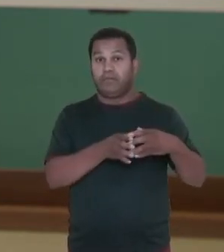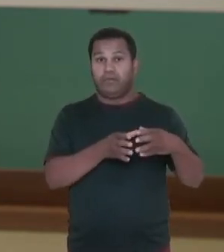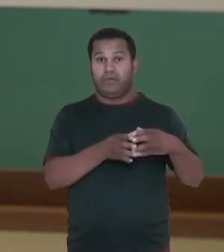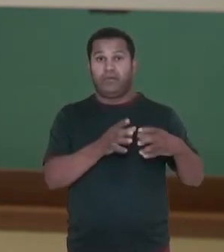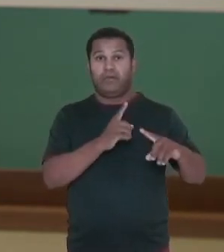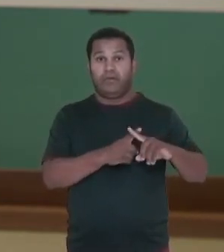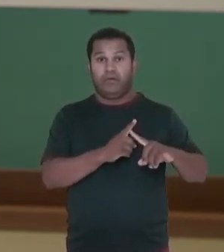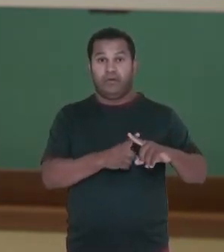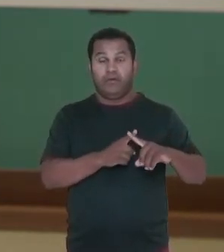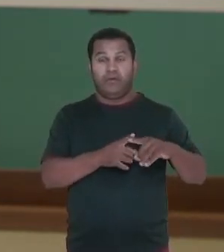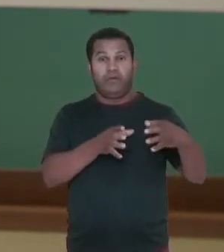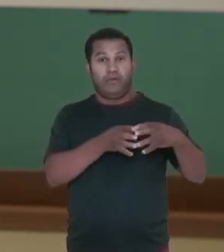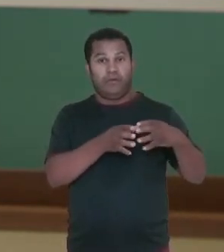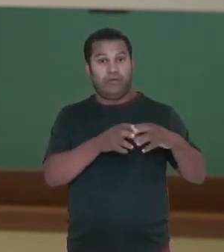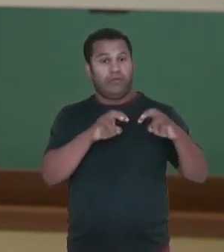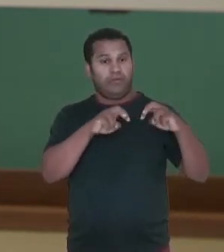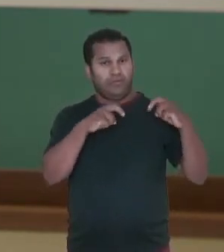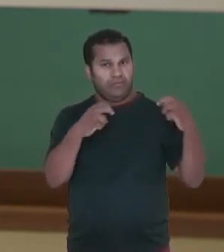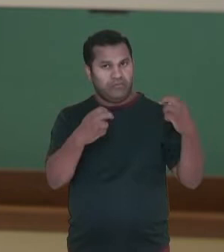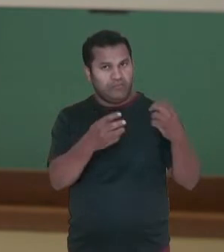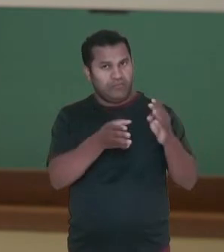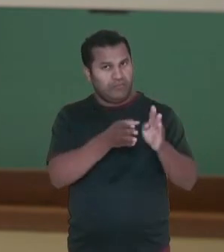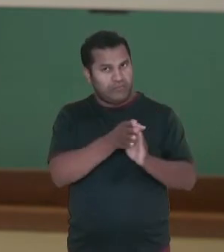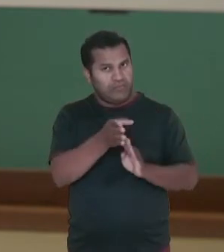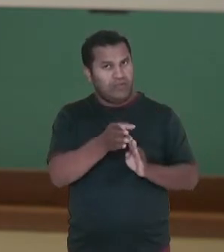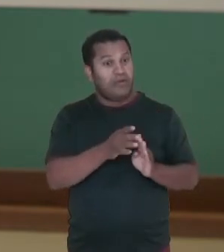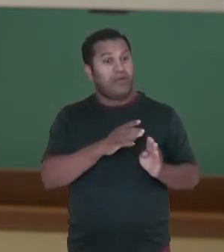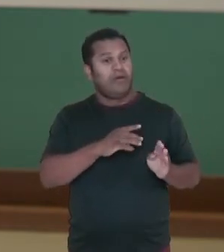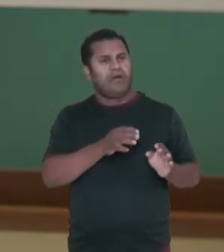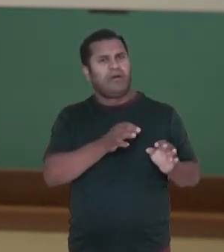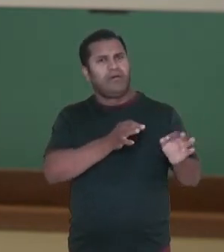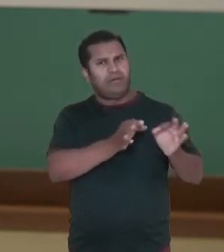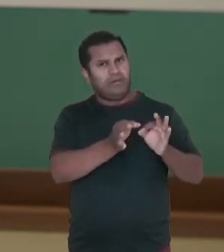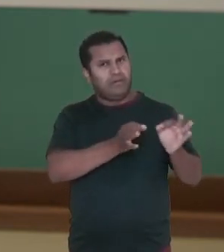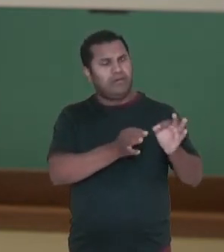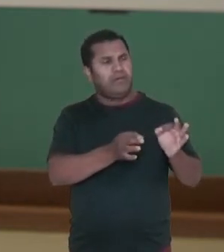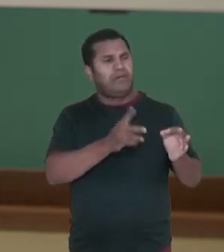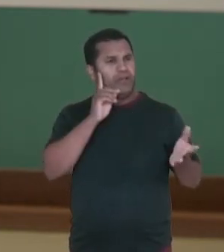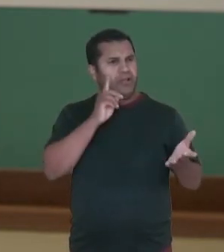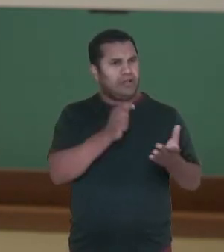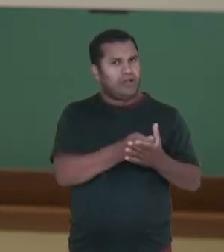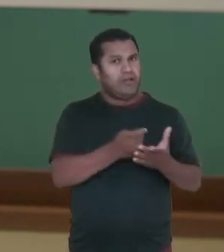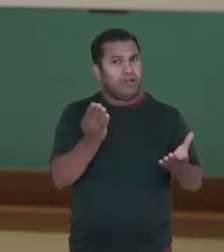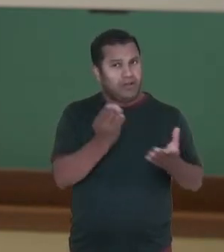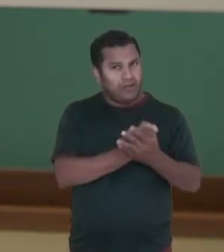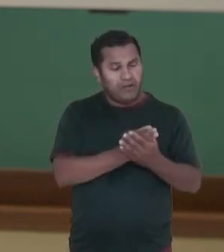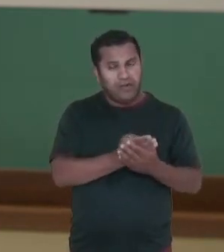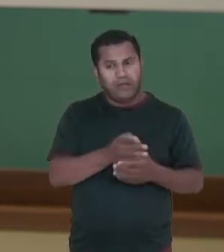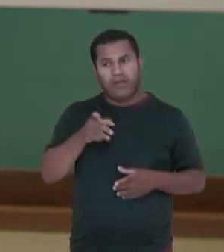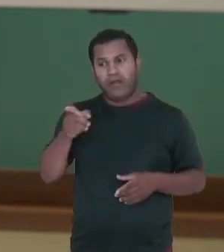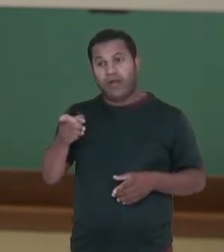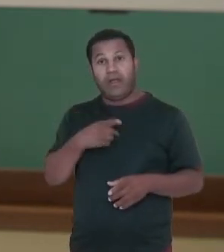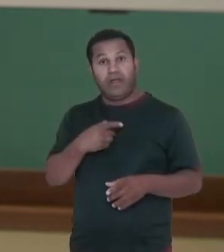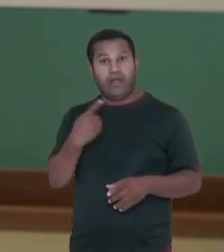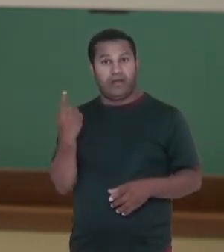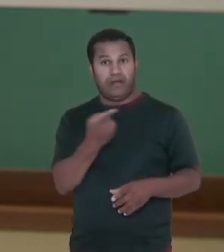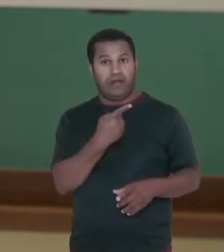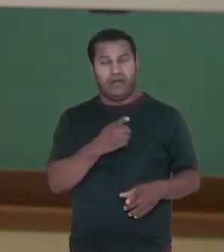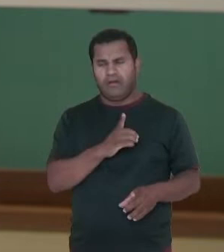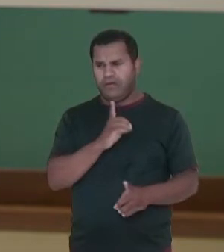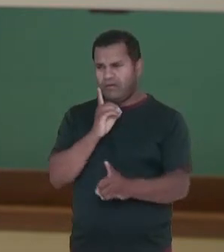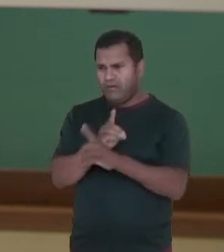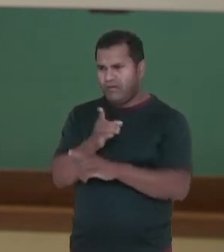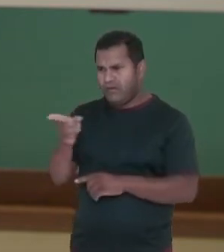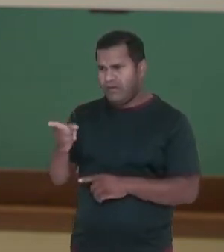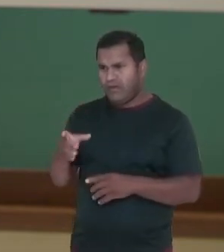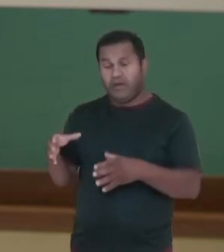deve ser feito, eles têm como recorrer, né? Eu posso lá, posso denunciar, dizer, olha, aquele grupo está